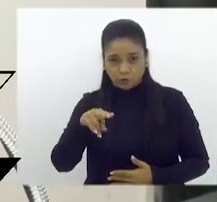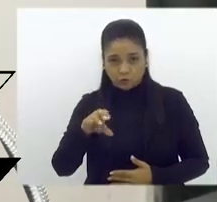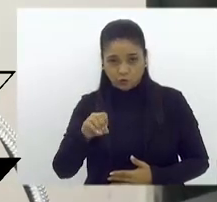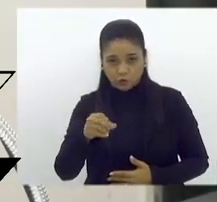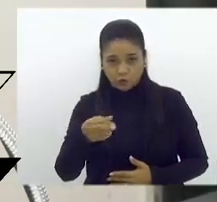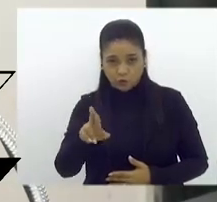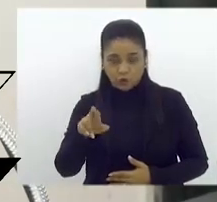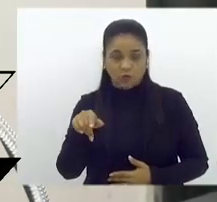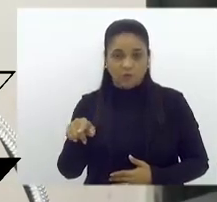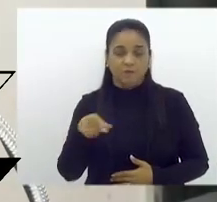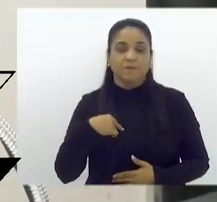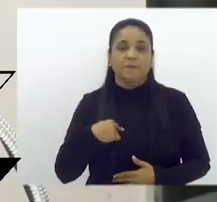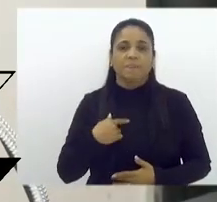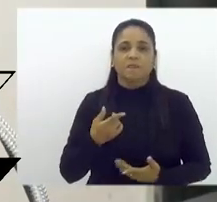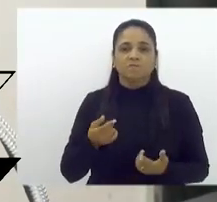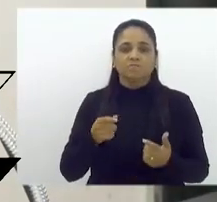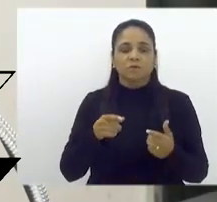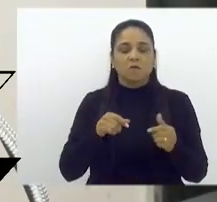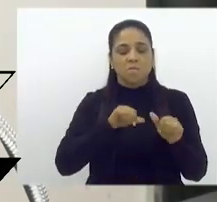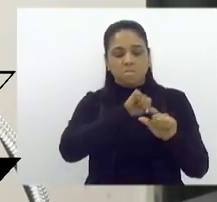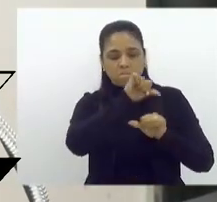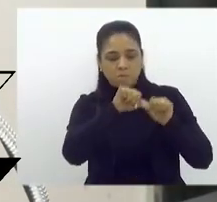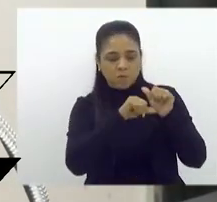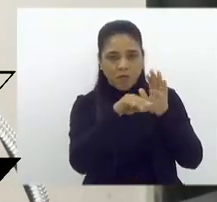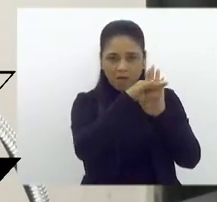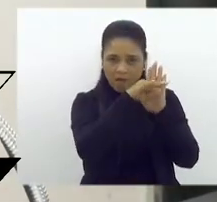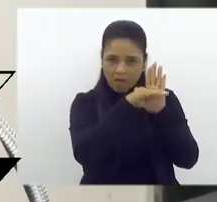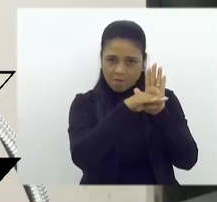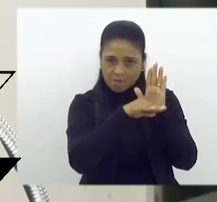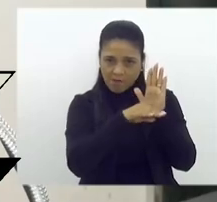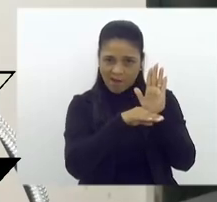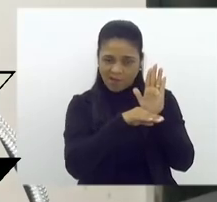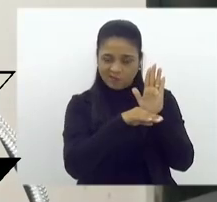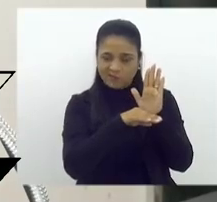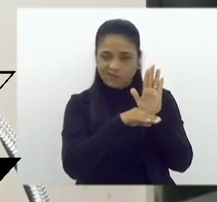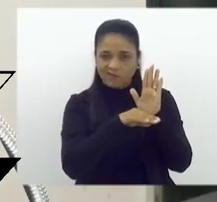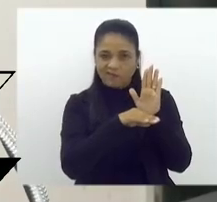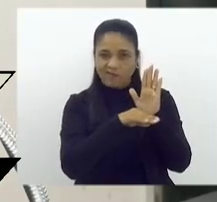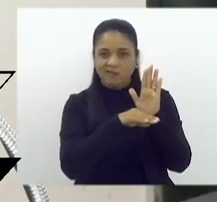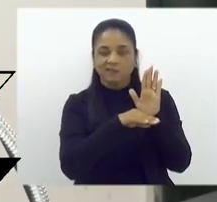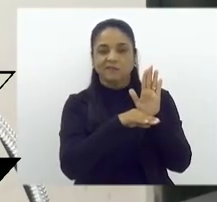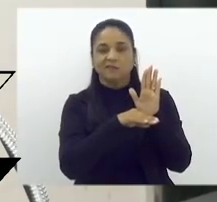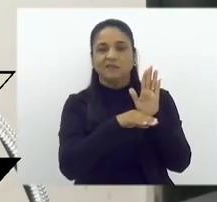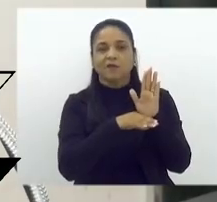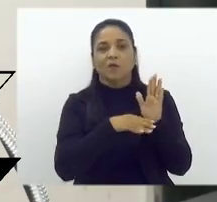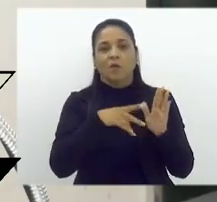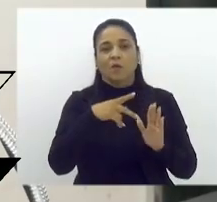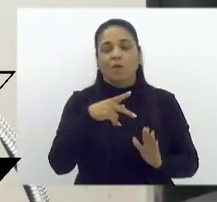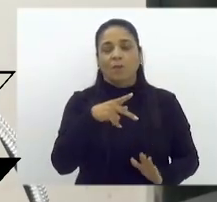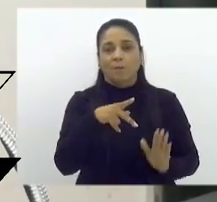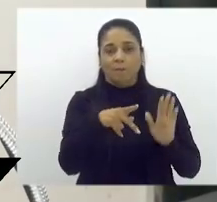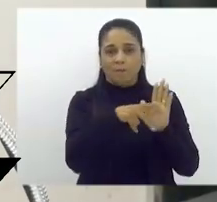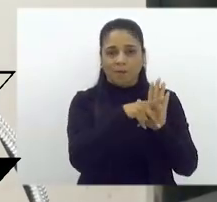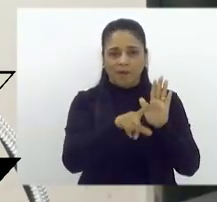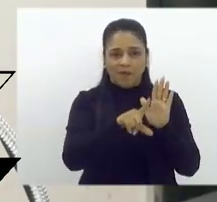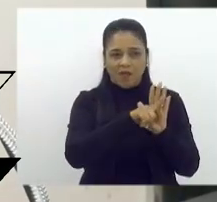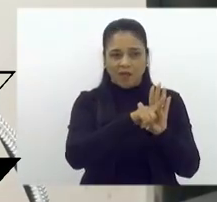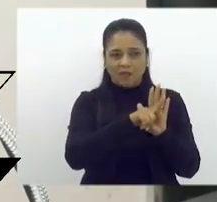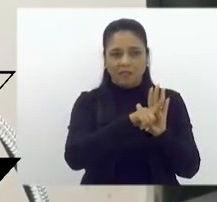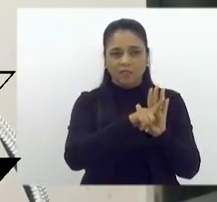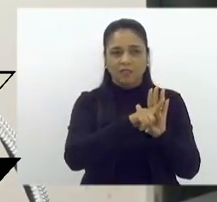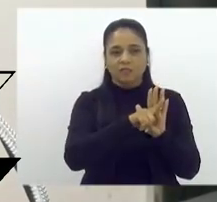uma inversão da pauta para trazer aos trabalhos o PL de número